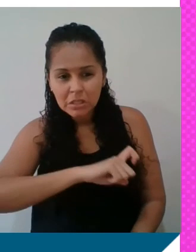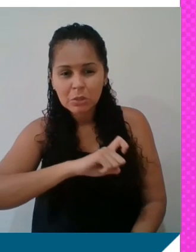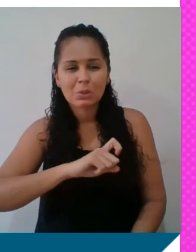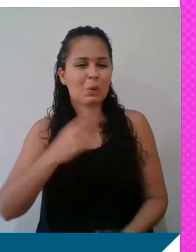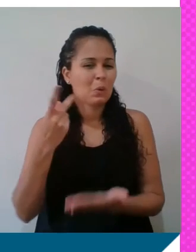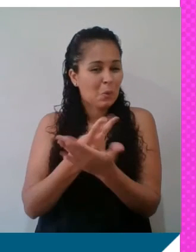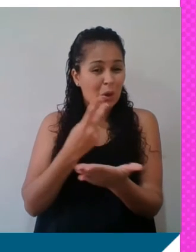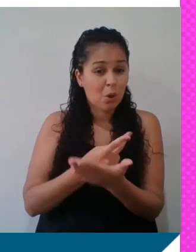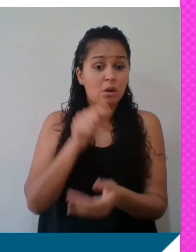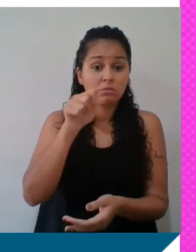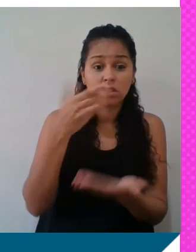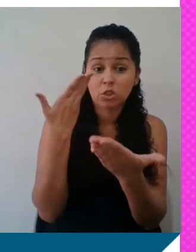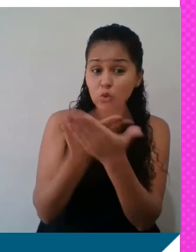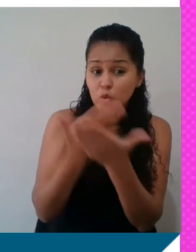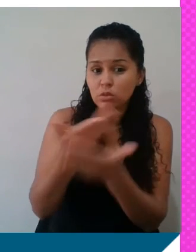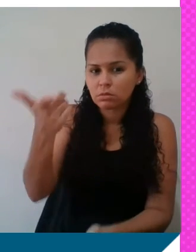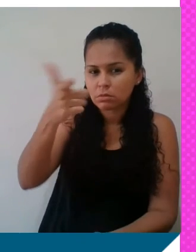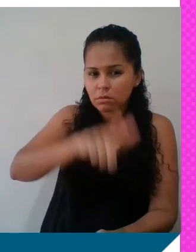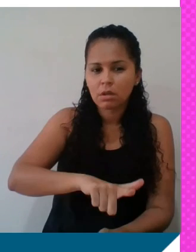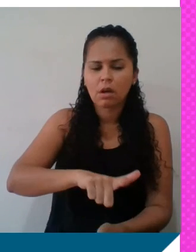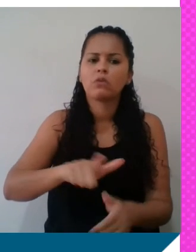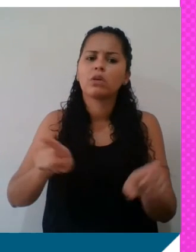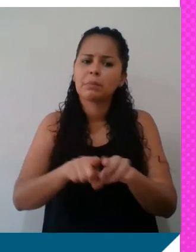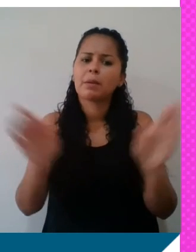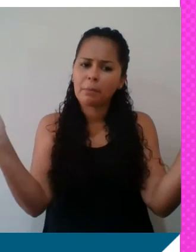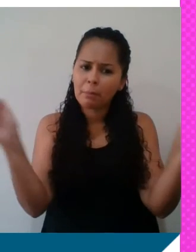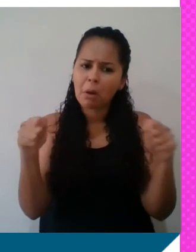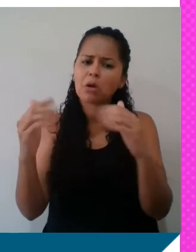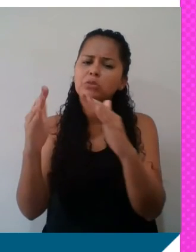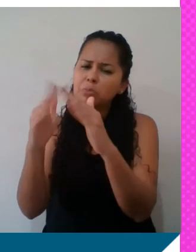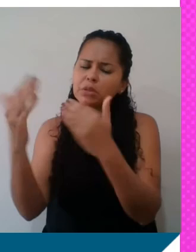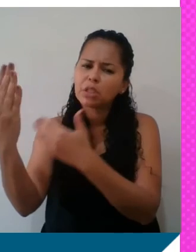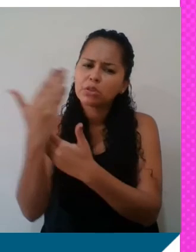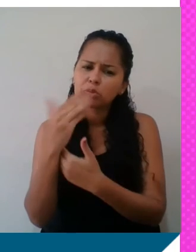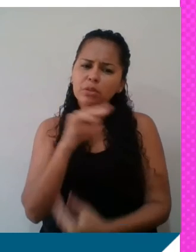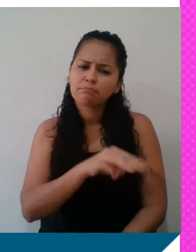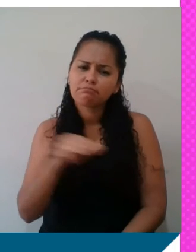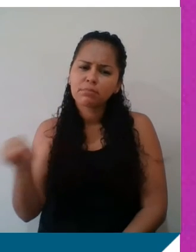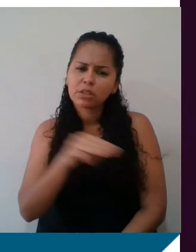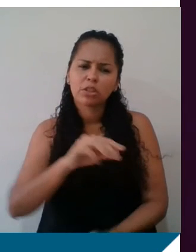você vai estudar novamente e, claro, vai pedir ajuda aos nossos colegas mediadores aí do seu polo.